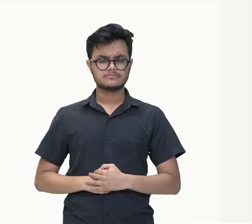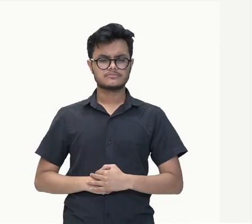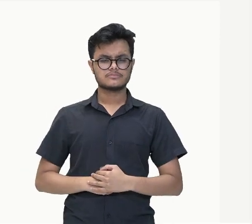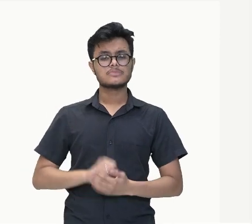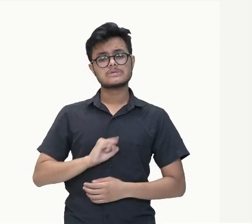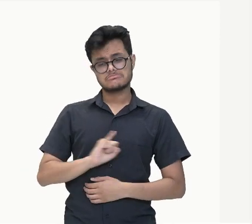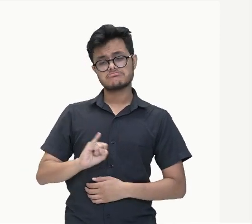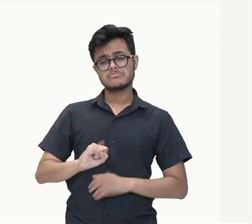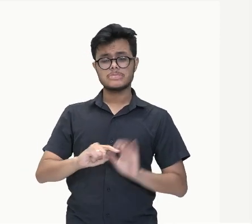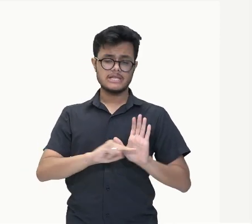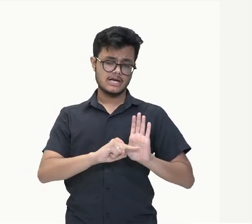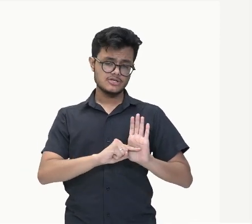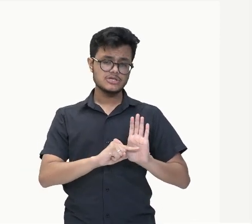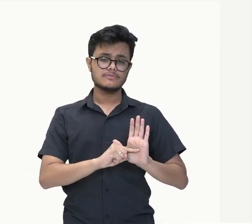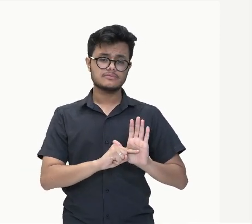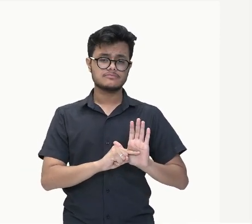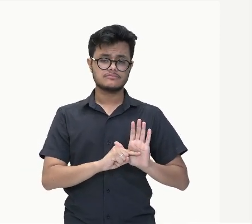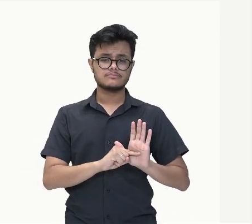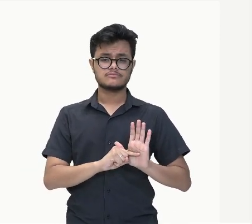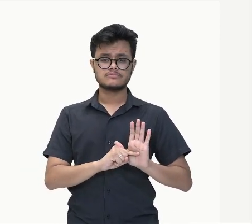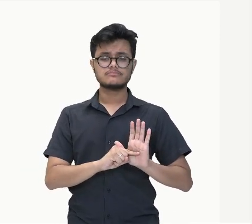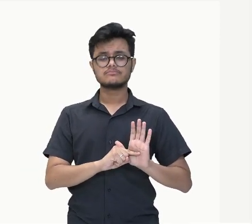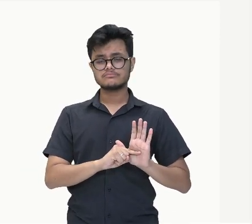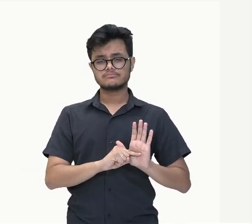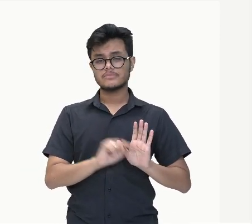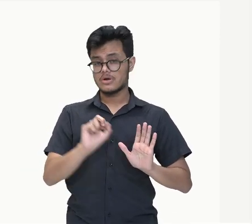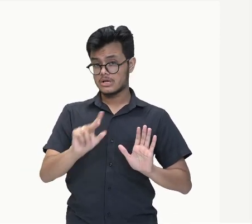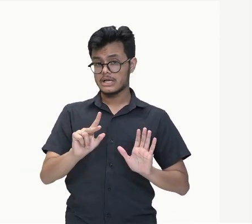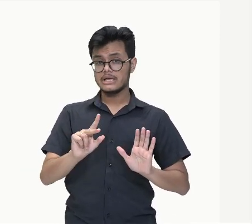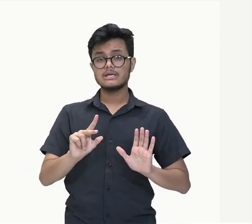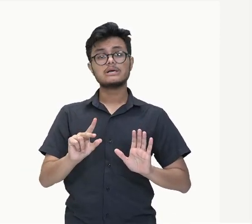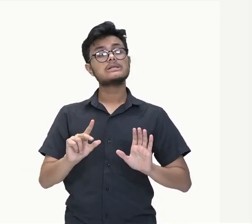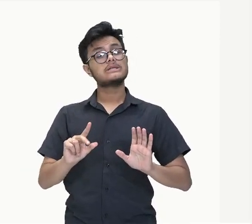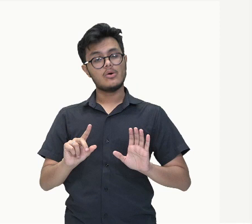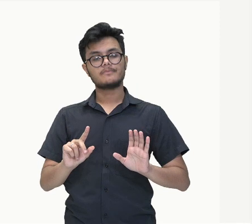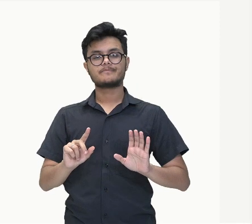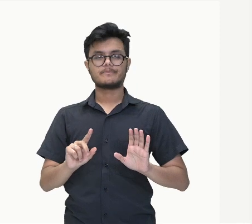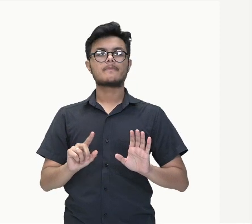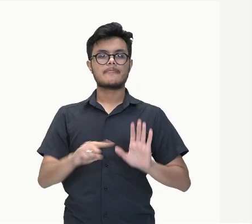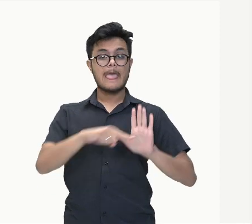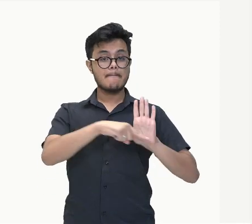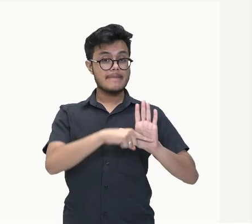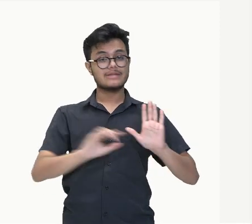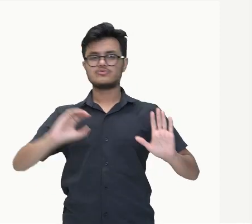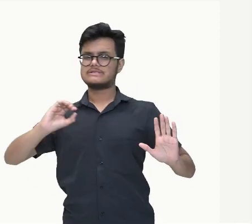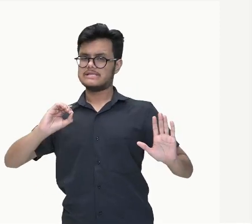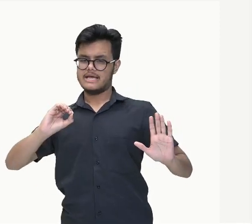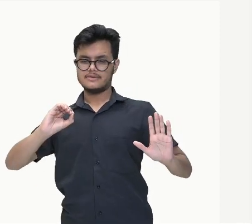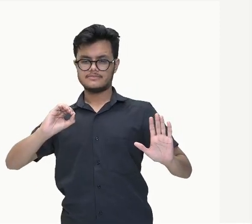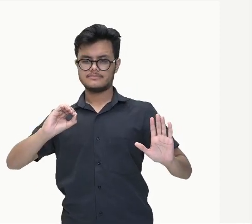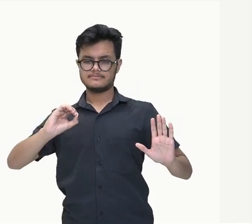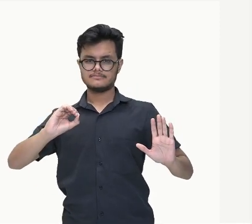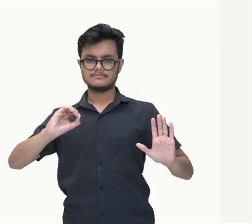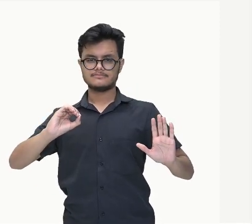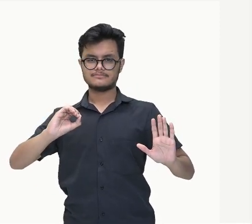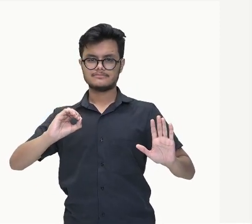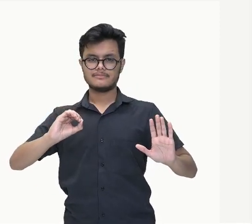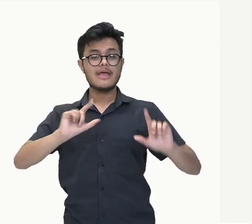é negativo, ou seja, ele é menor do que zero, tá? Porque a parábola está com a concavidade voltada para